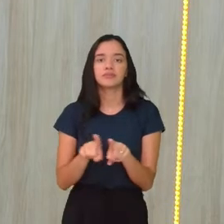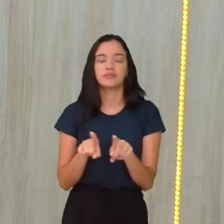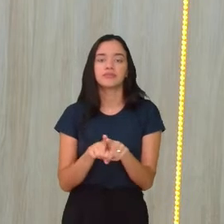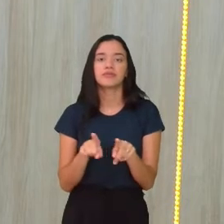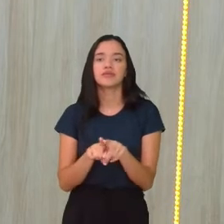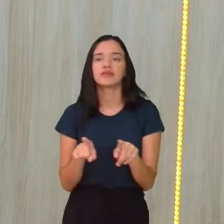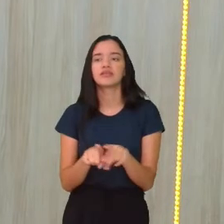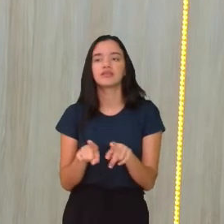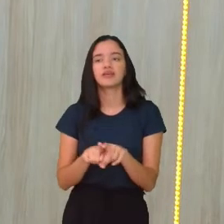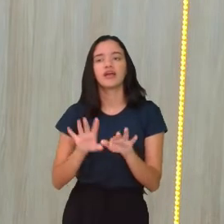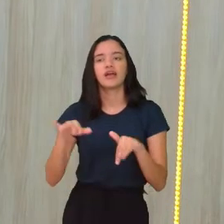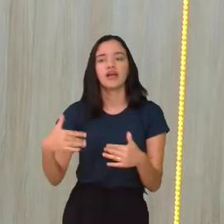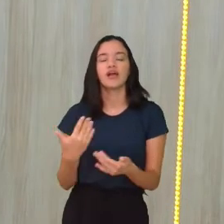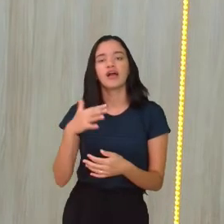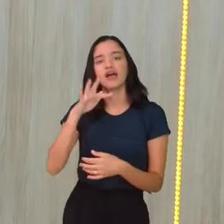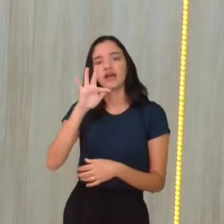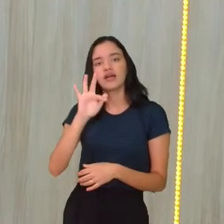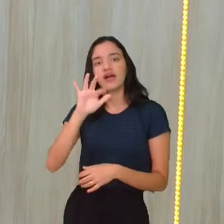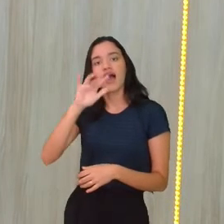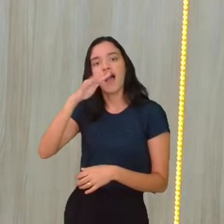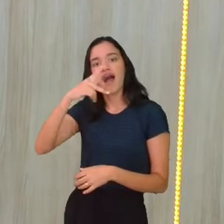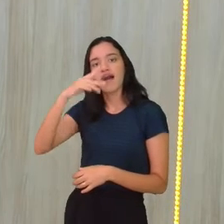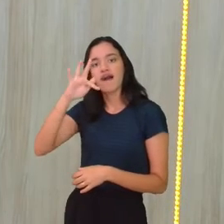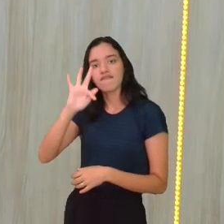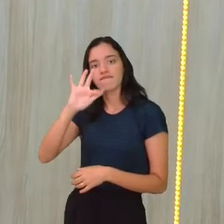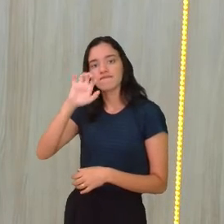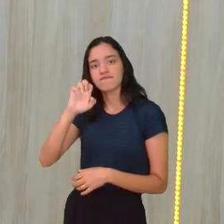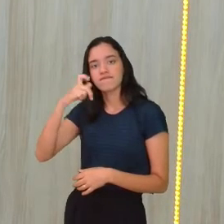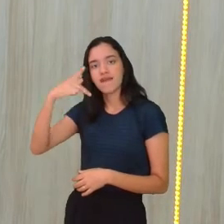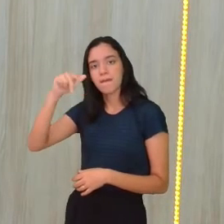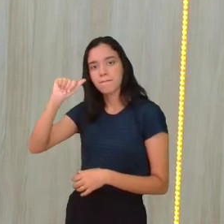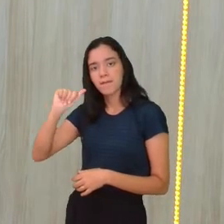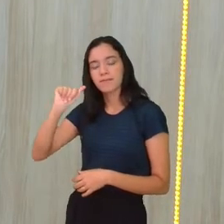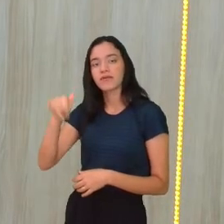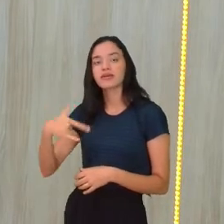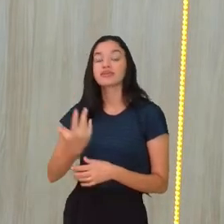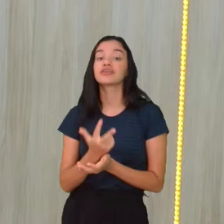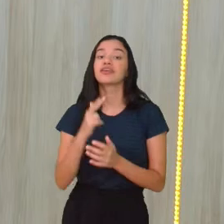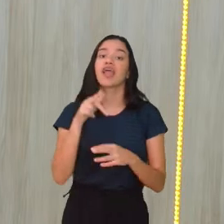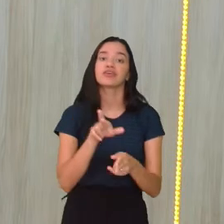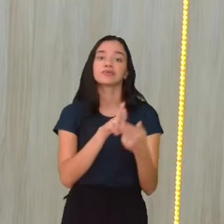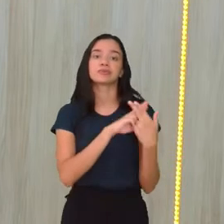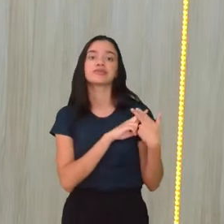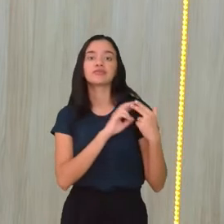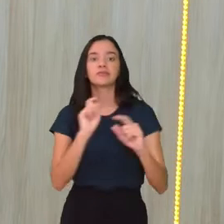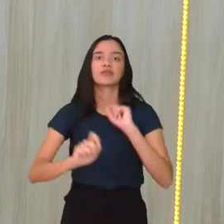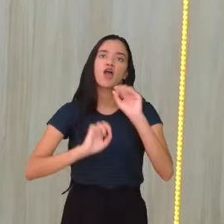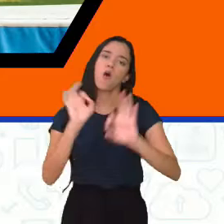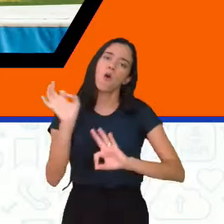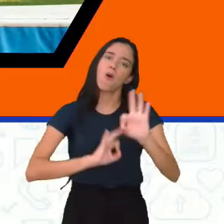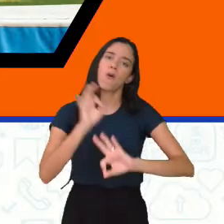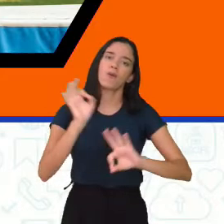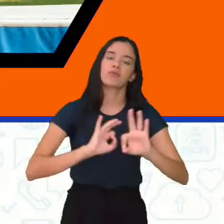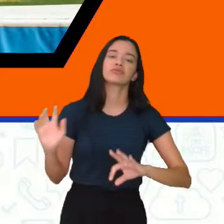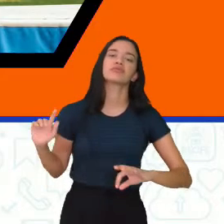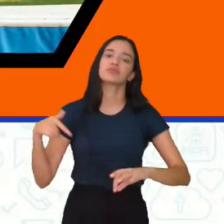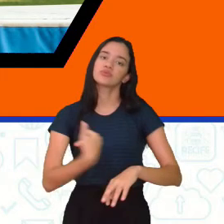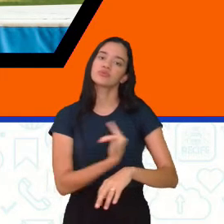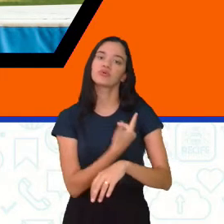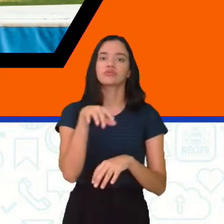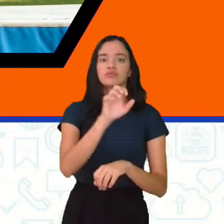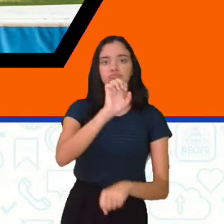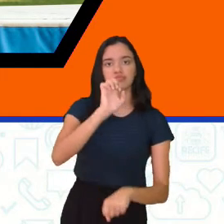de Atletismo, né? A FEPA, que é a sigla, que é responsável aí por organizar dentro do nosso